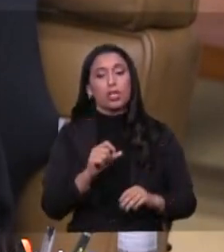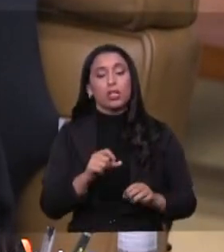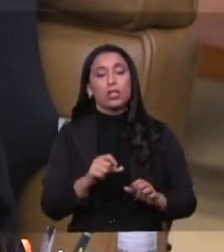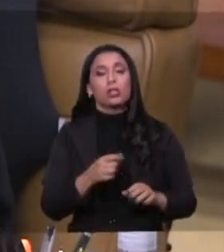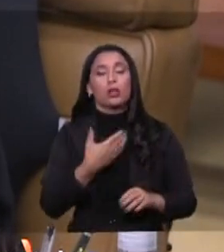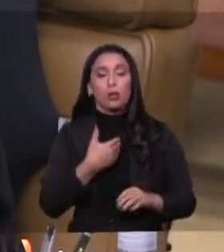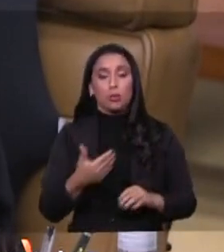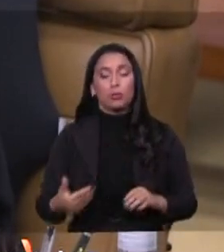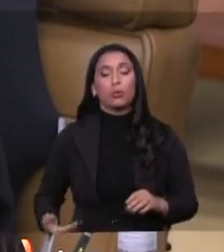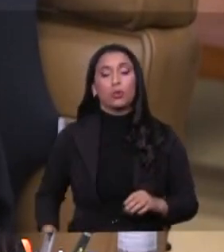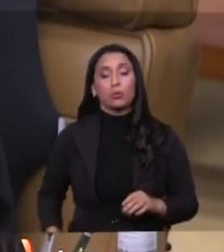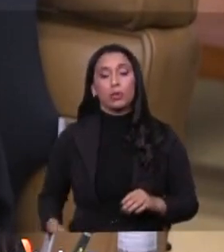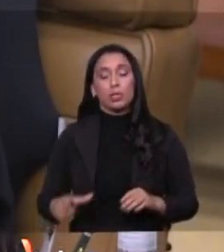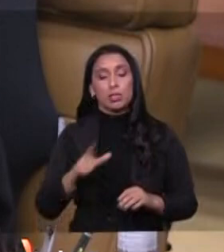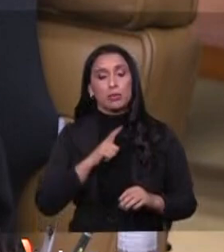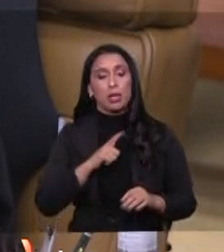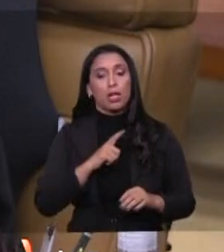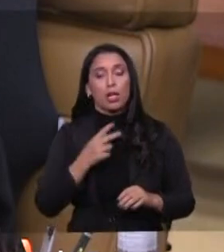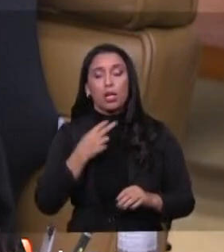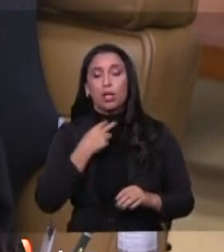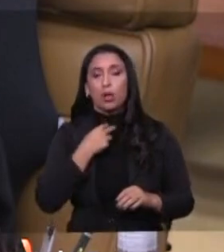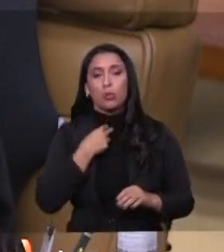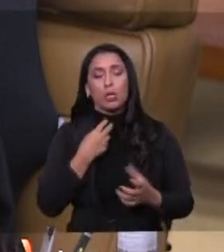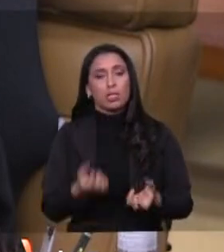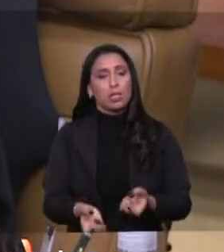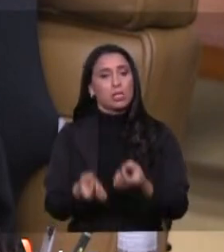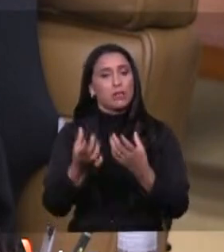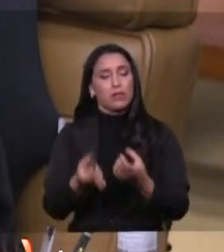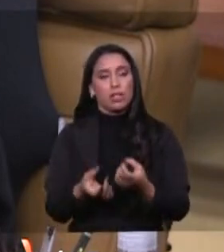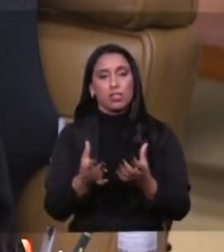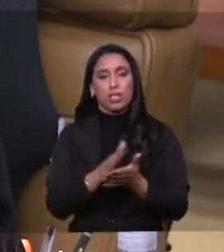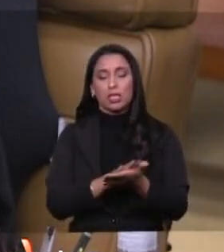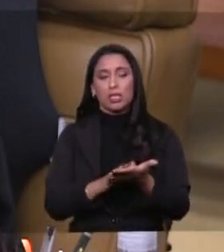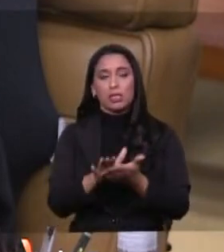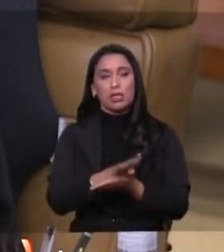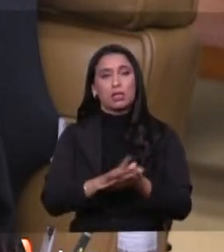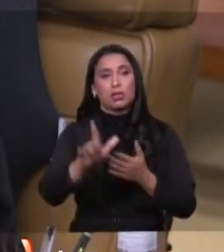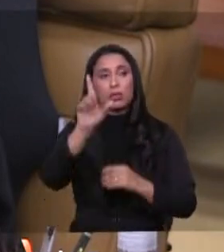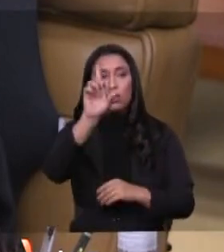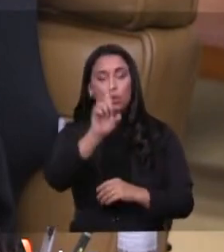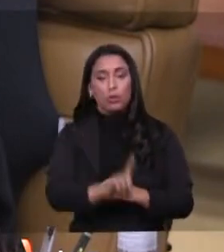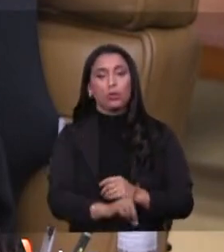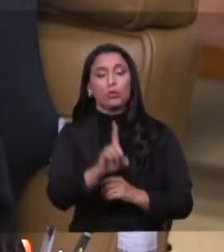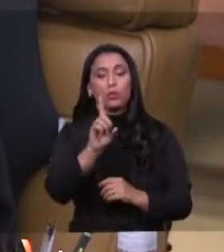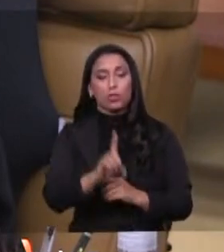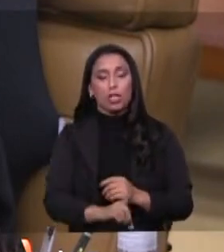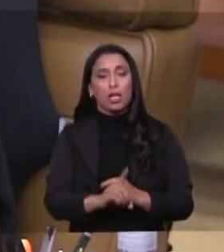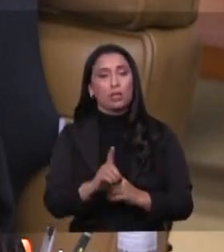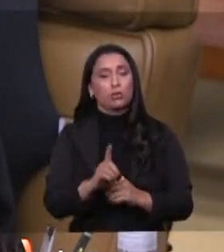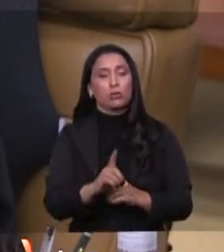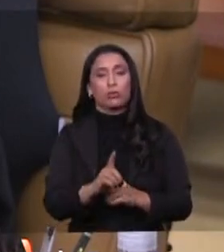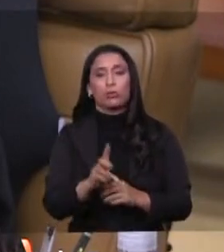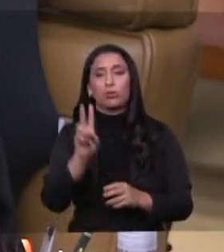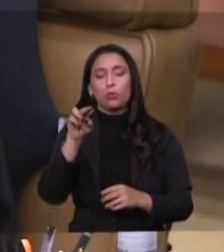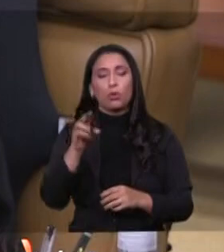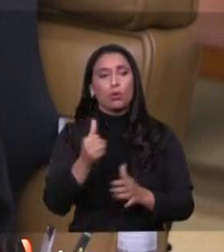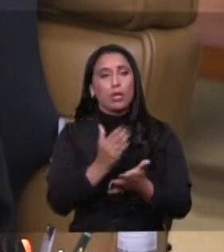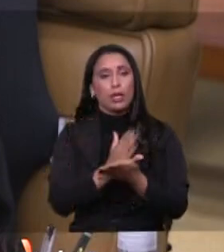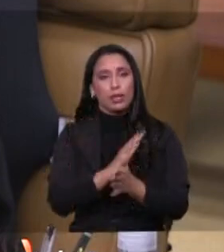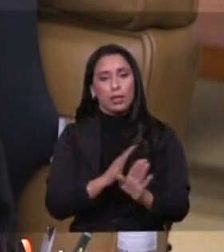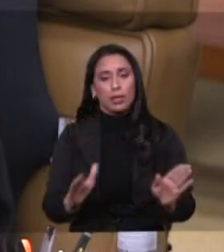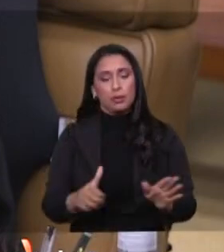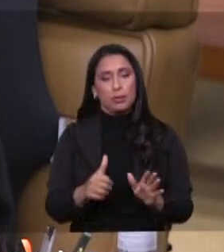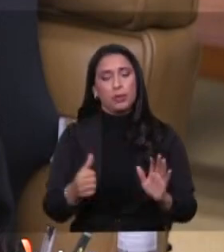terras públicas, são inalienáveis, indisponíveis, e os direitos sobre elas imprescritíveis. O